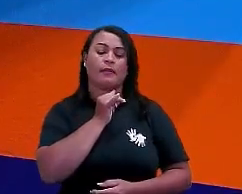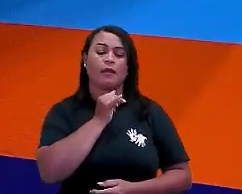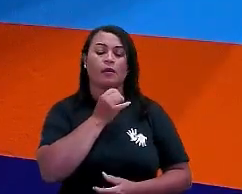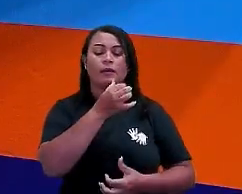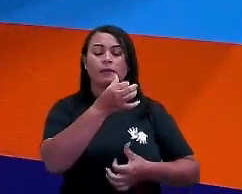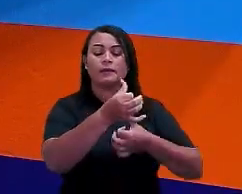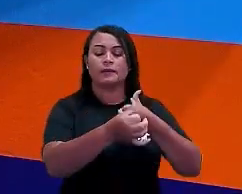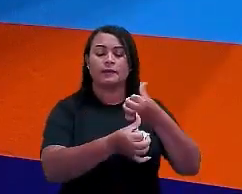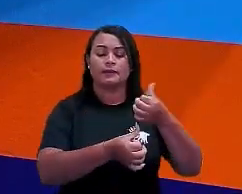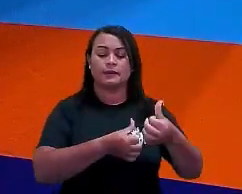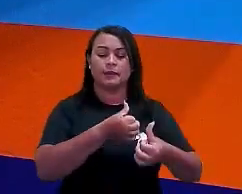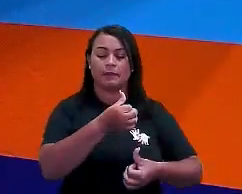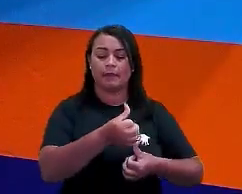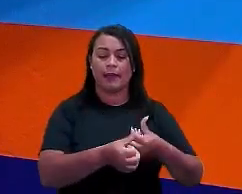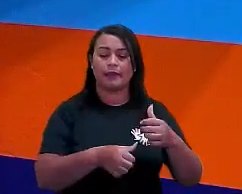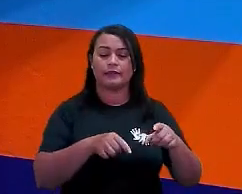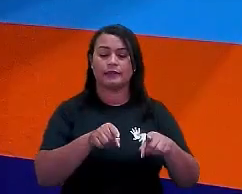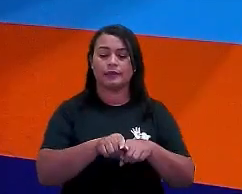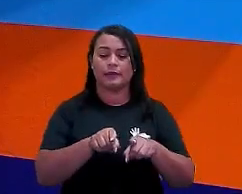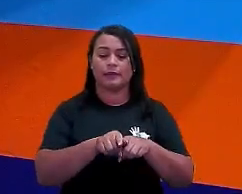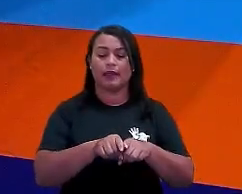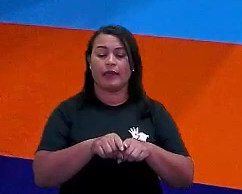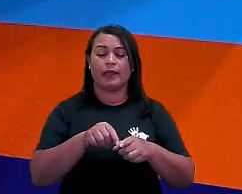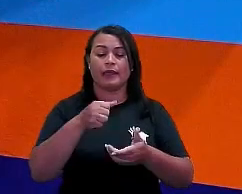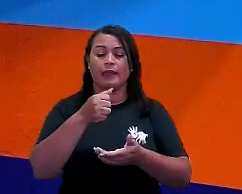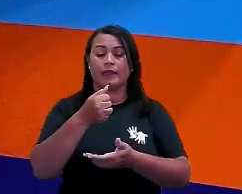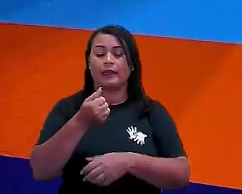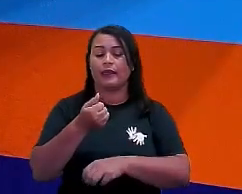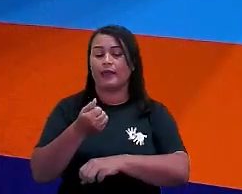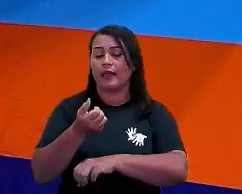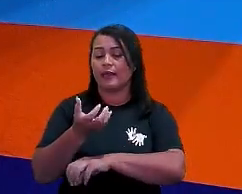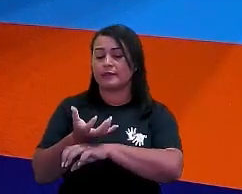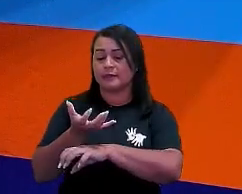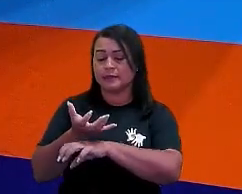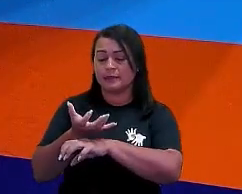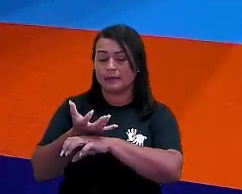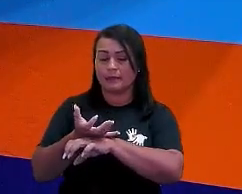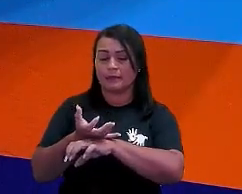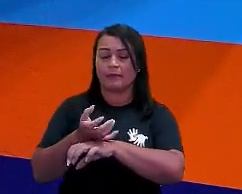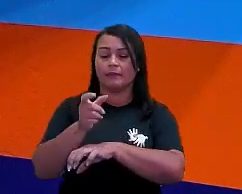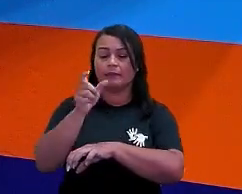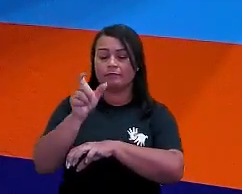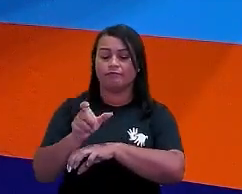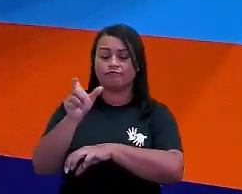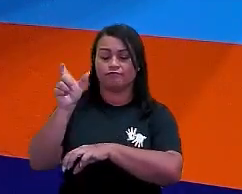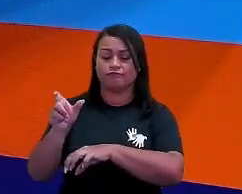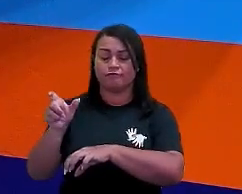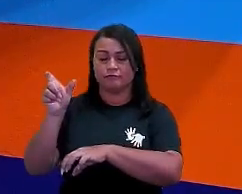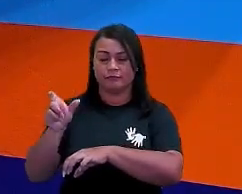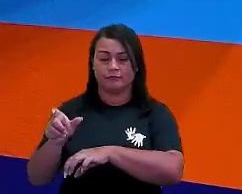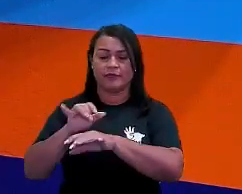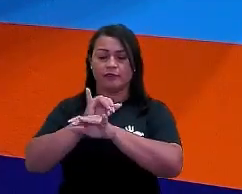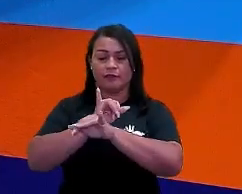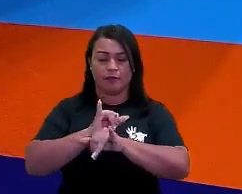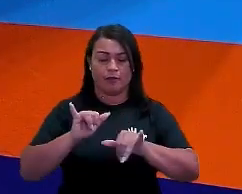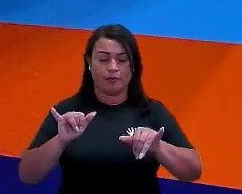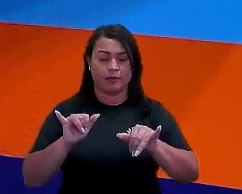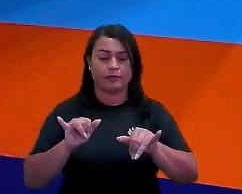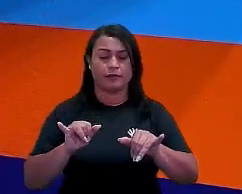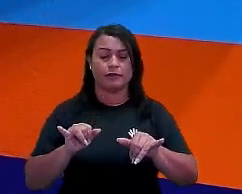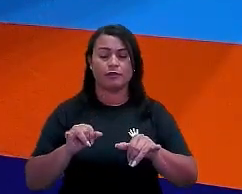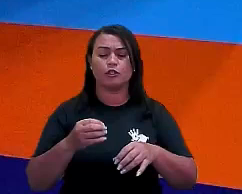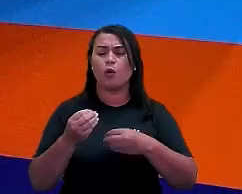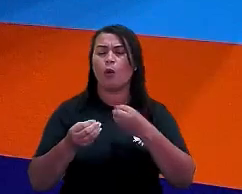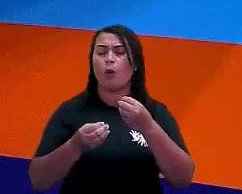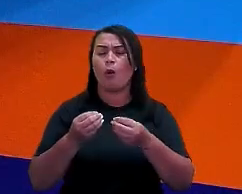semestres e as matérias, tá? São as informações que a gente pode achar nessa tabela. E aí,